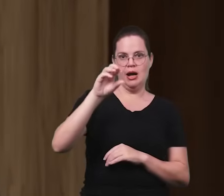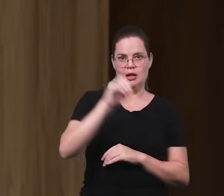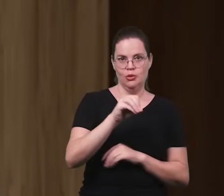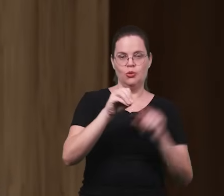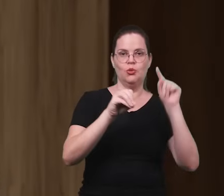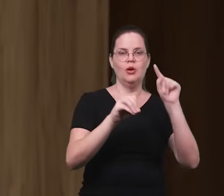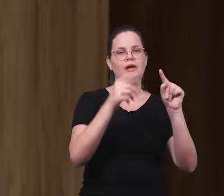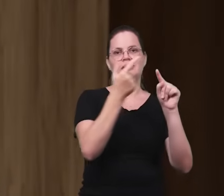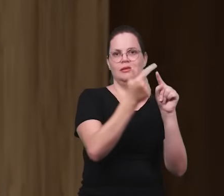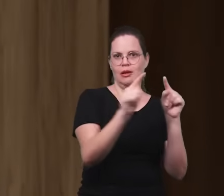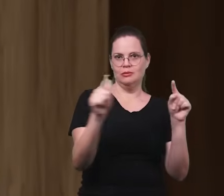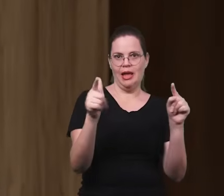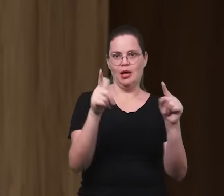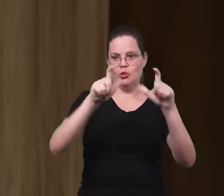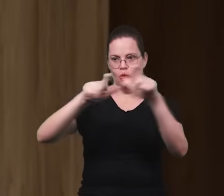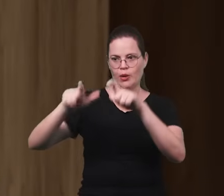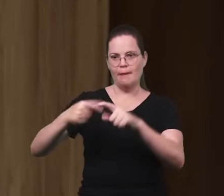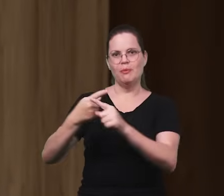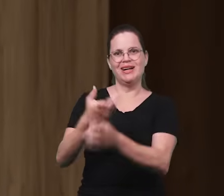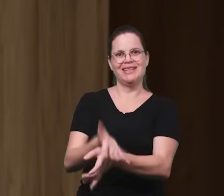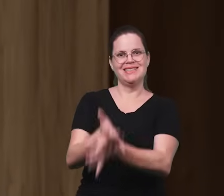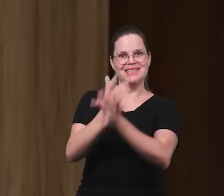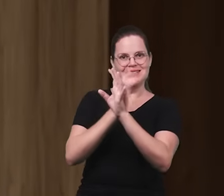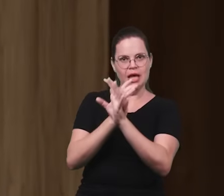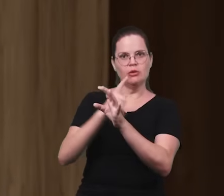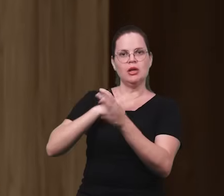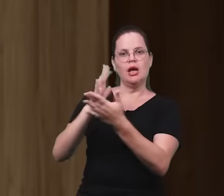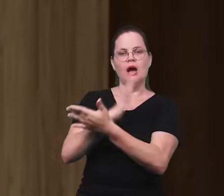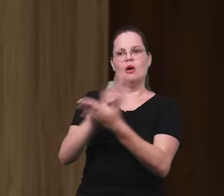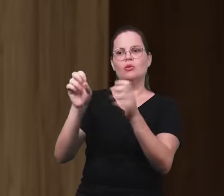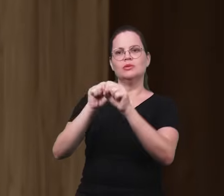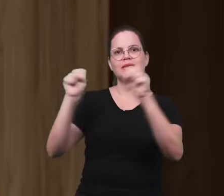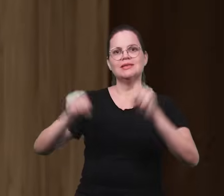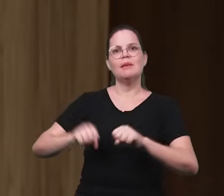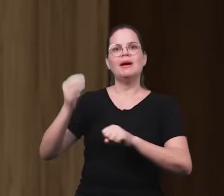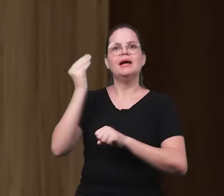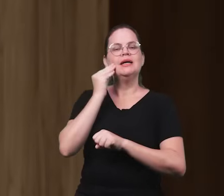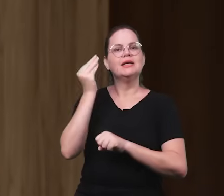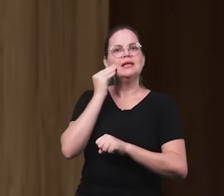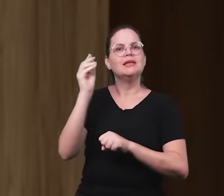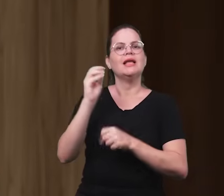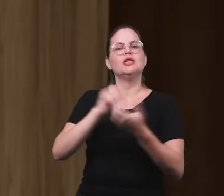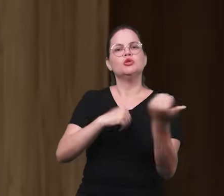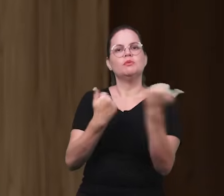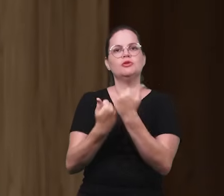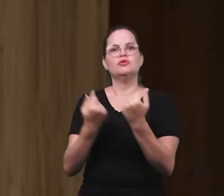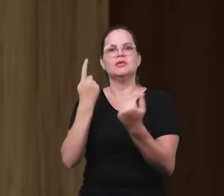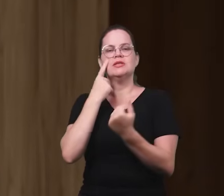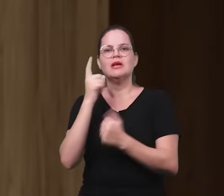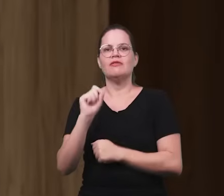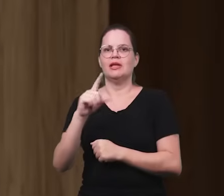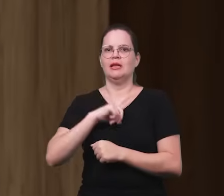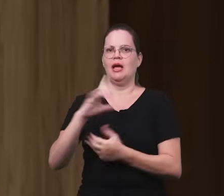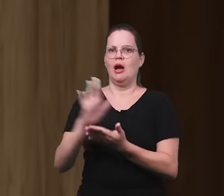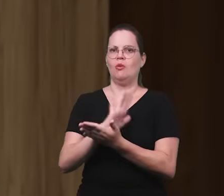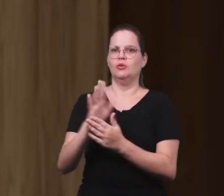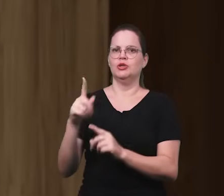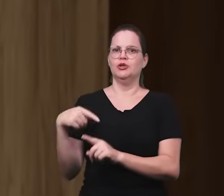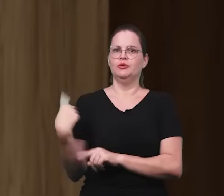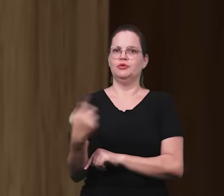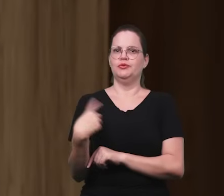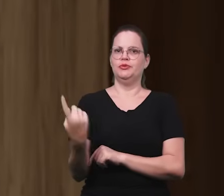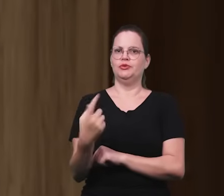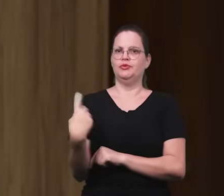substituir a precipitação. Você vai numa fazenda, você vai estar lá um sistema de gotejamento artificial